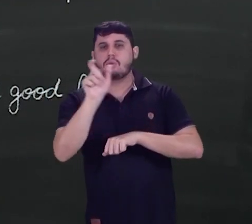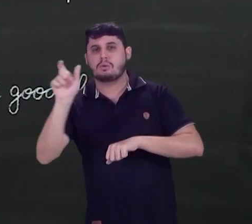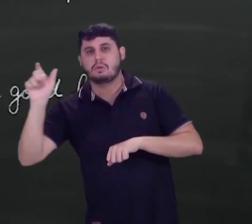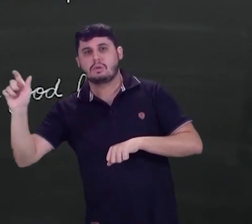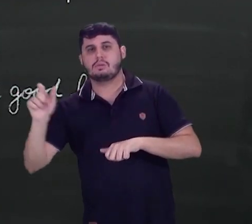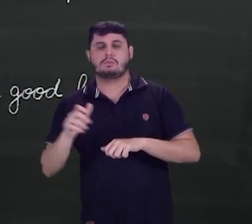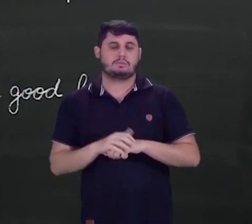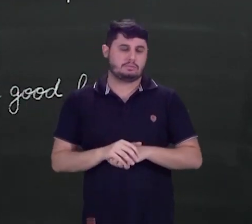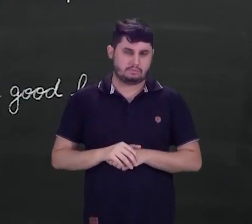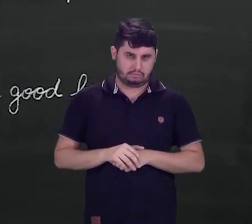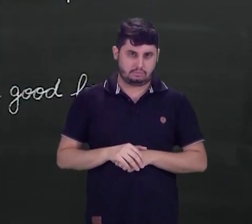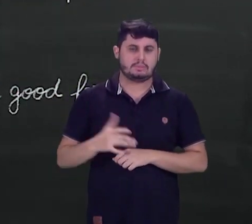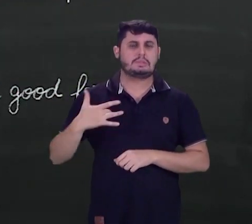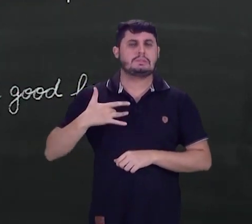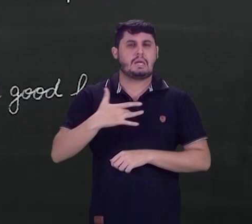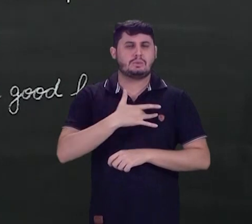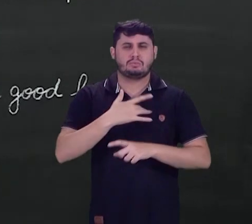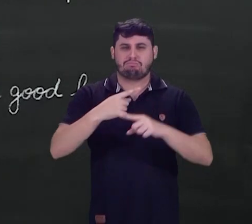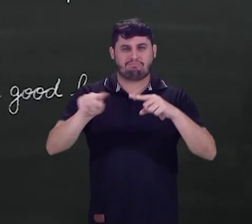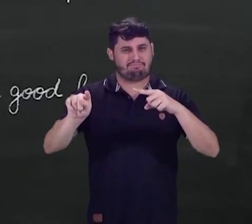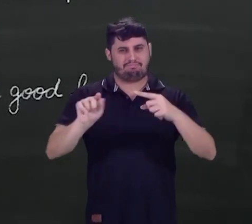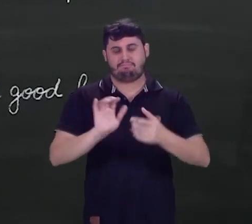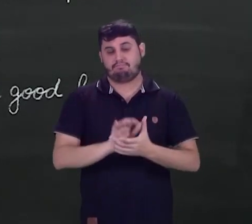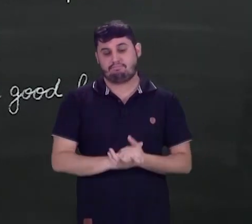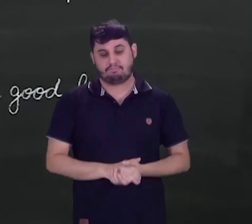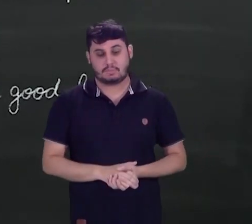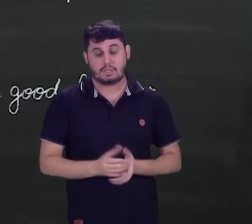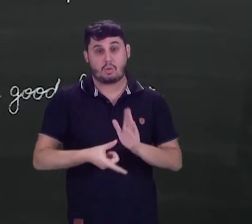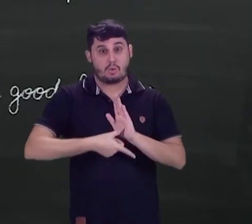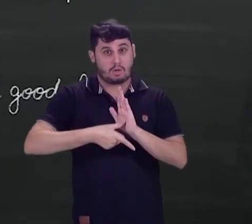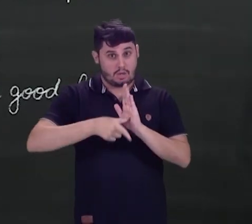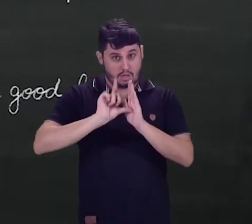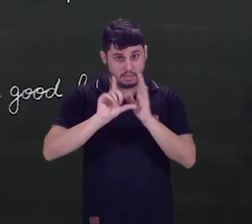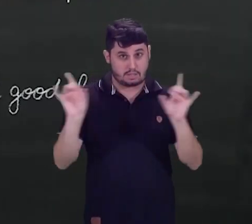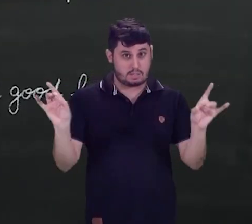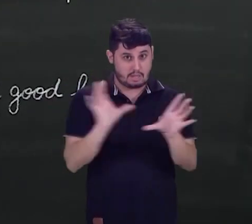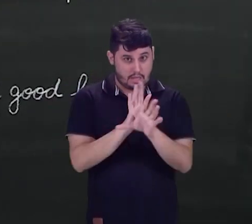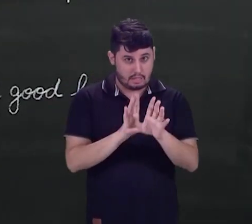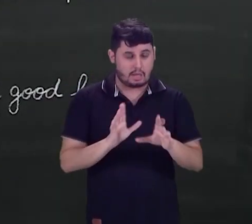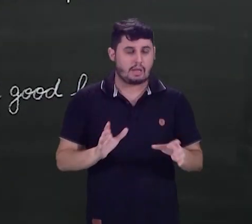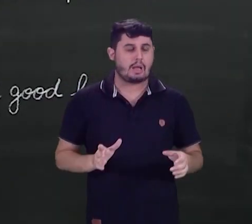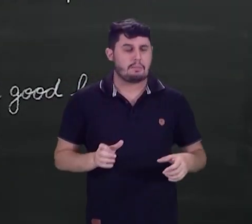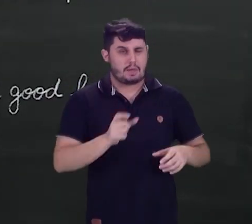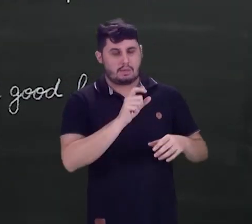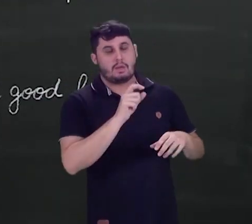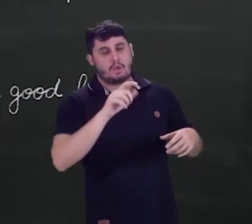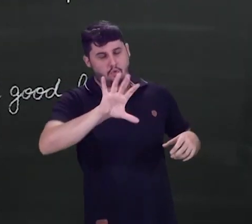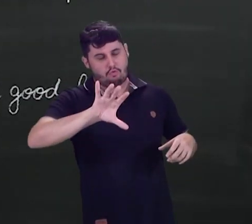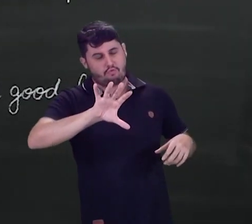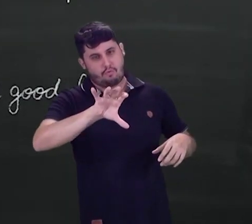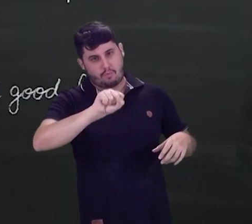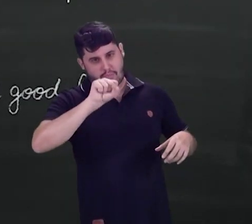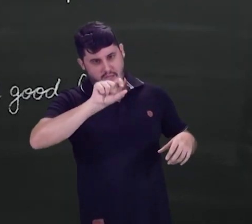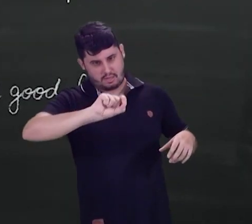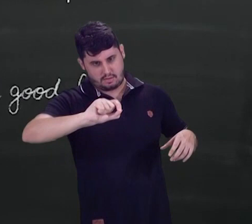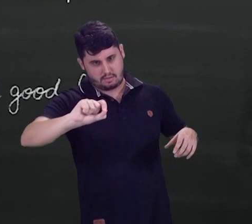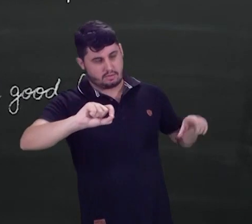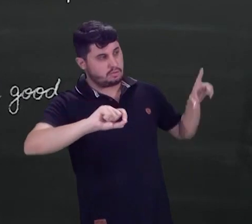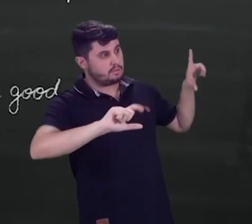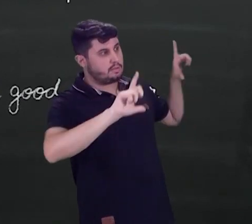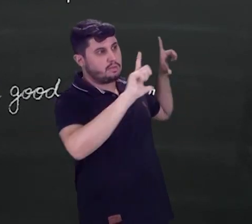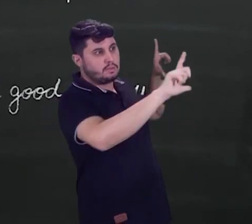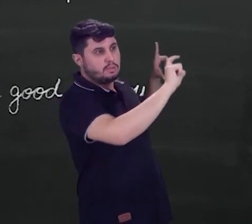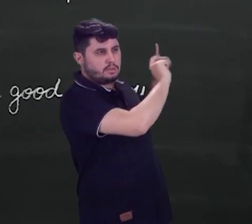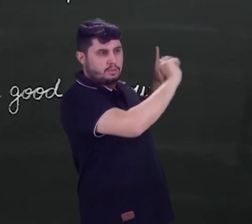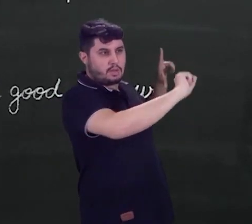aproveitar, então, antes da gente encerrar, e eu vou pegar aqui o meu giz. Vamos aproveitar o crush e